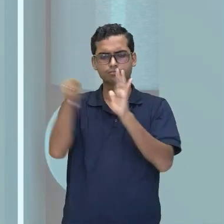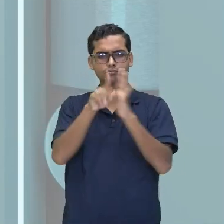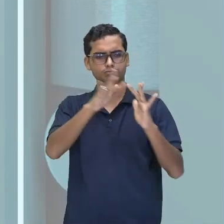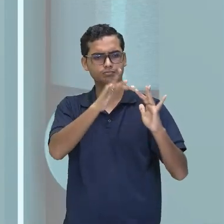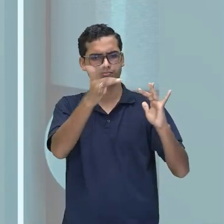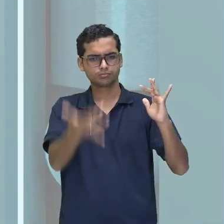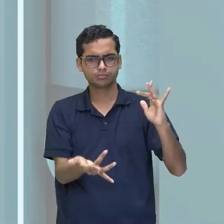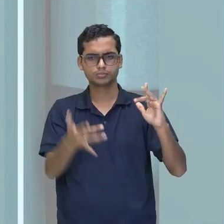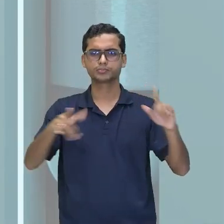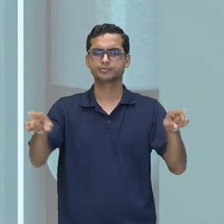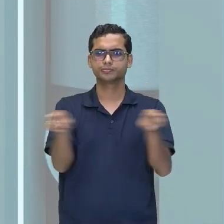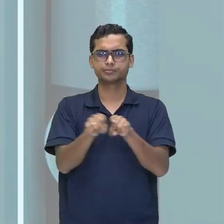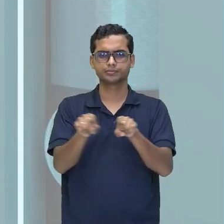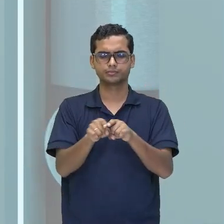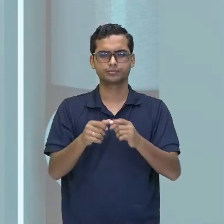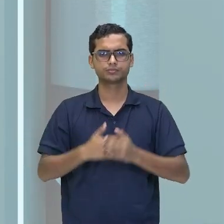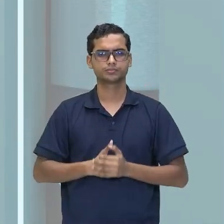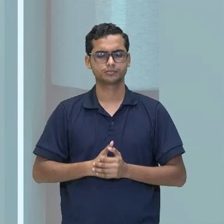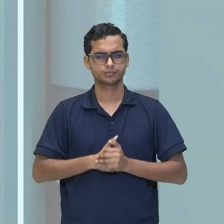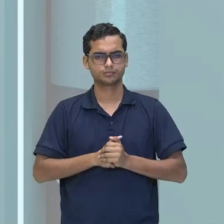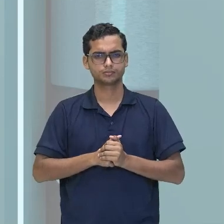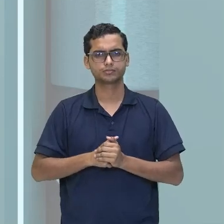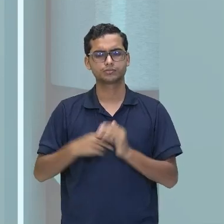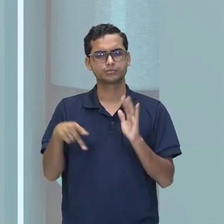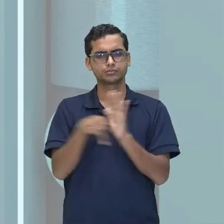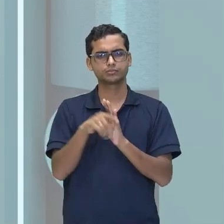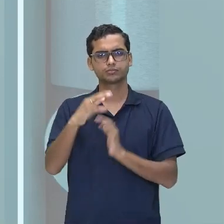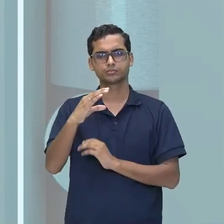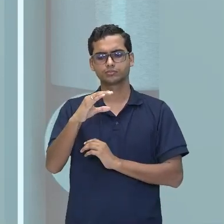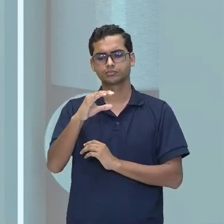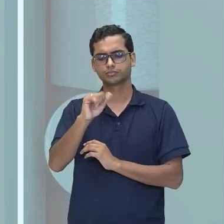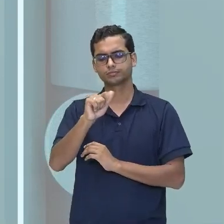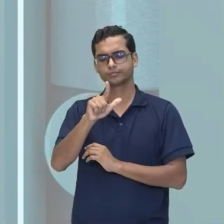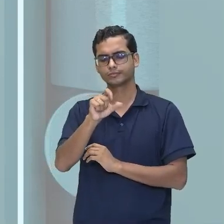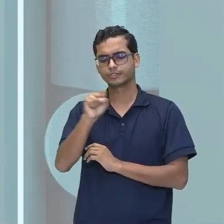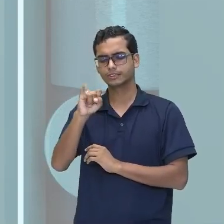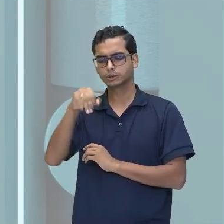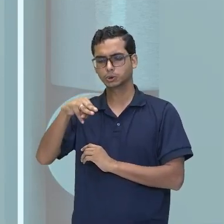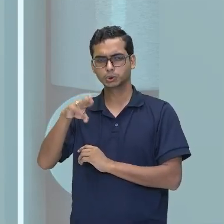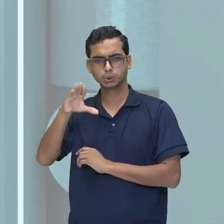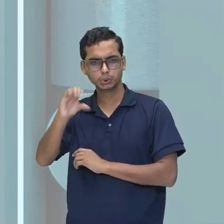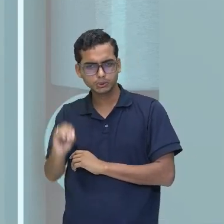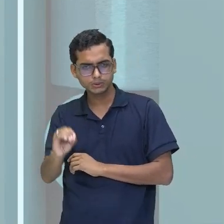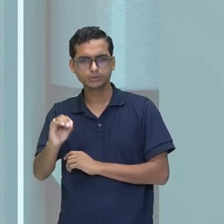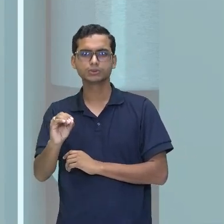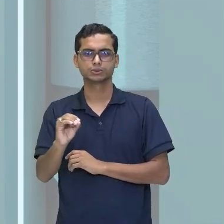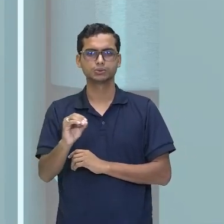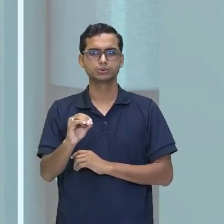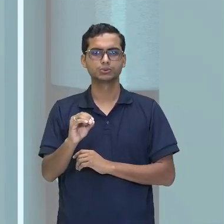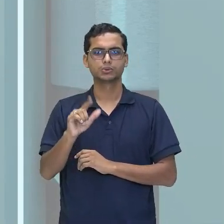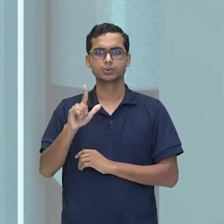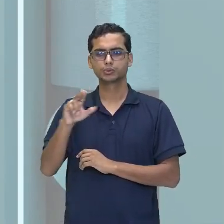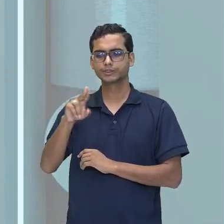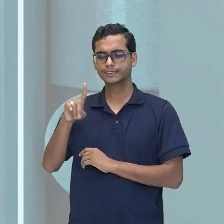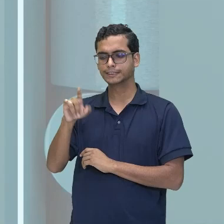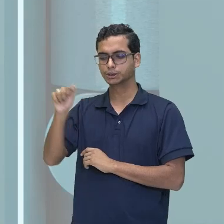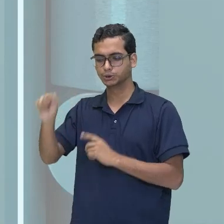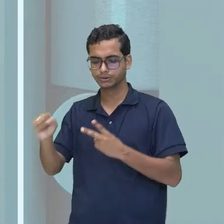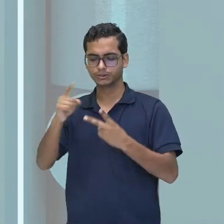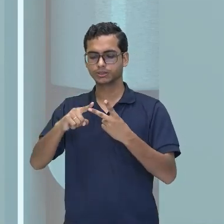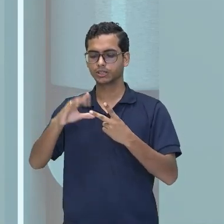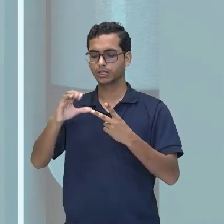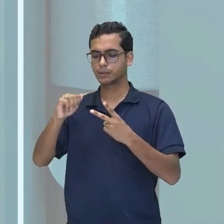classicismo. Então, Os Lusíadas e Camões é lá do período do classicismo, né?